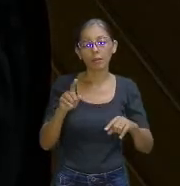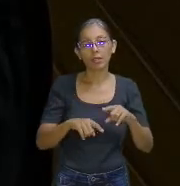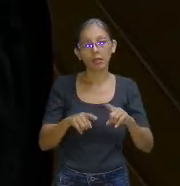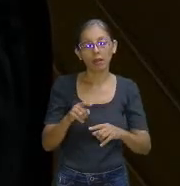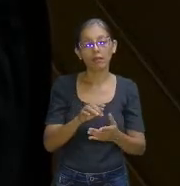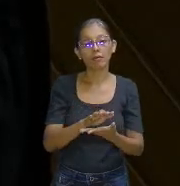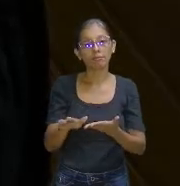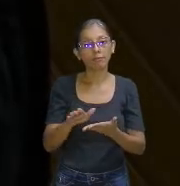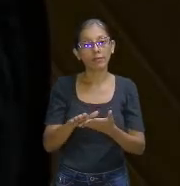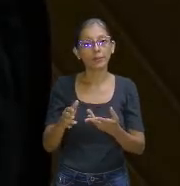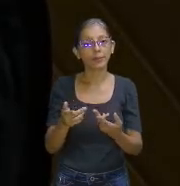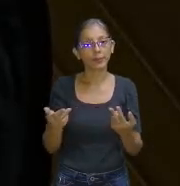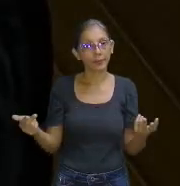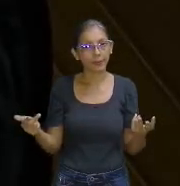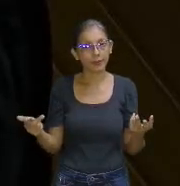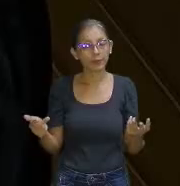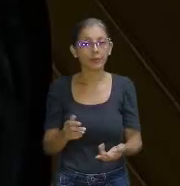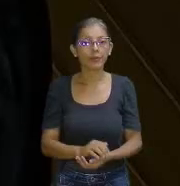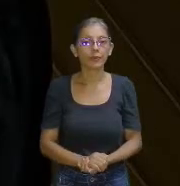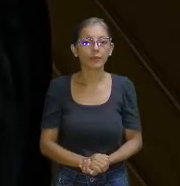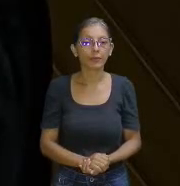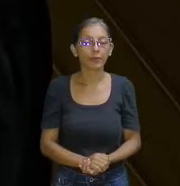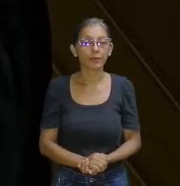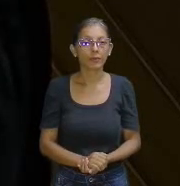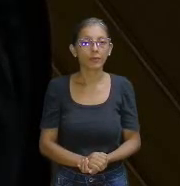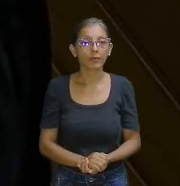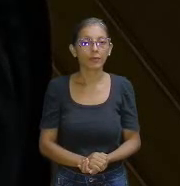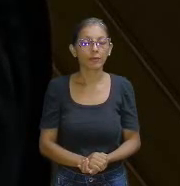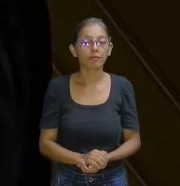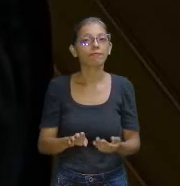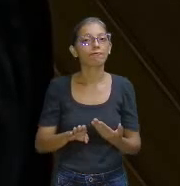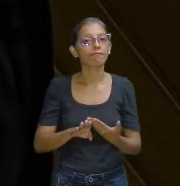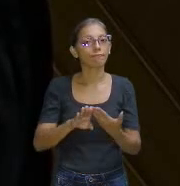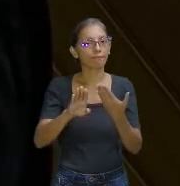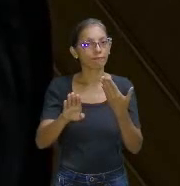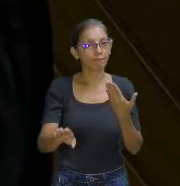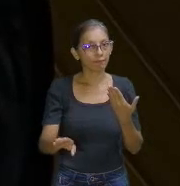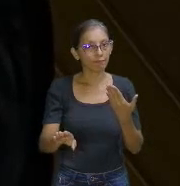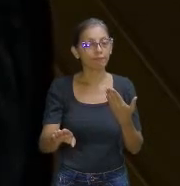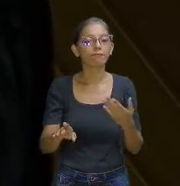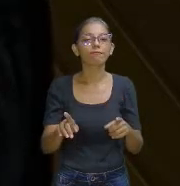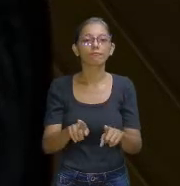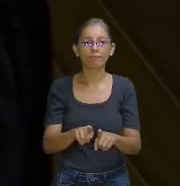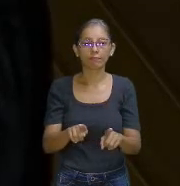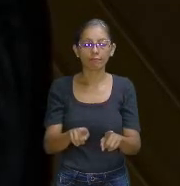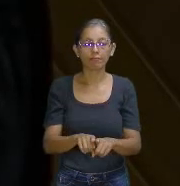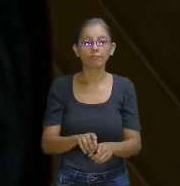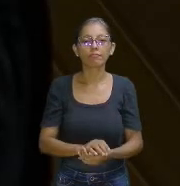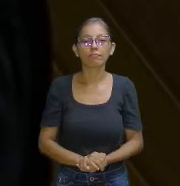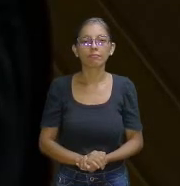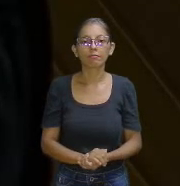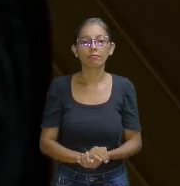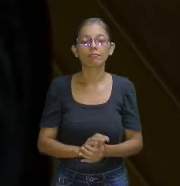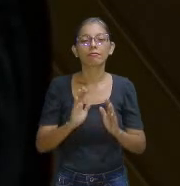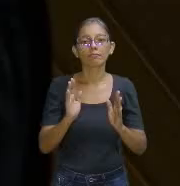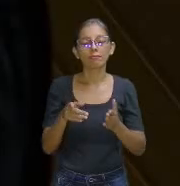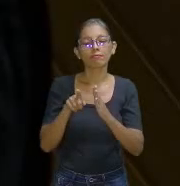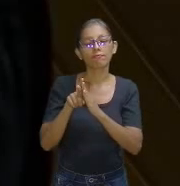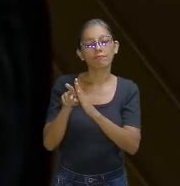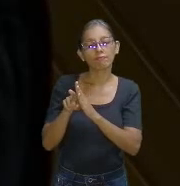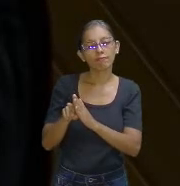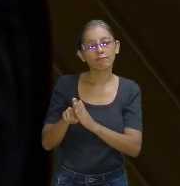com a petição inicial. Também tal alegação deve ser afastada, e a afasto, pois da análise das prestações de